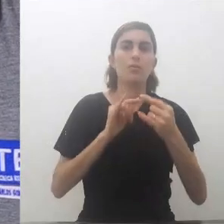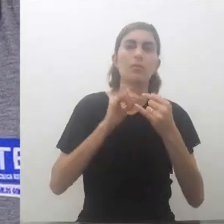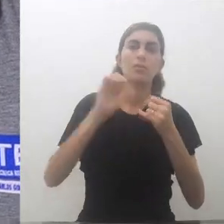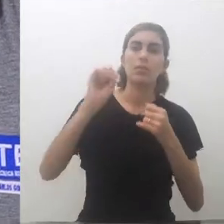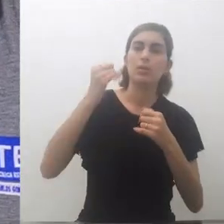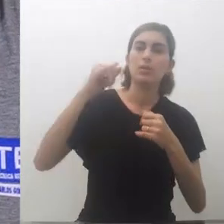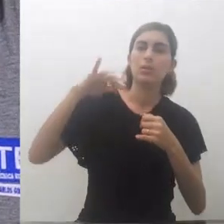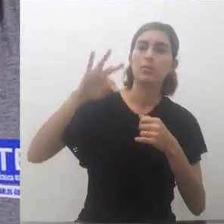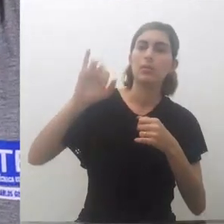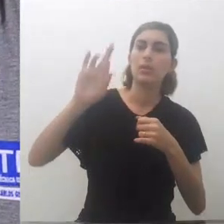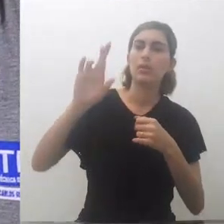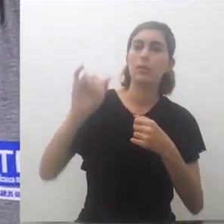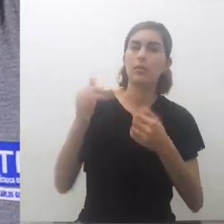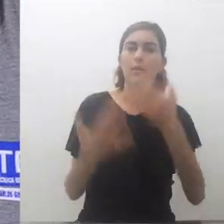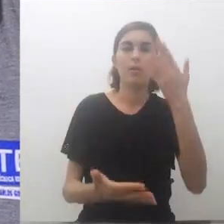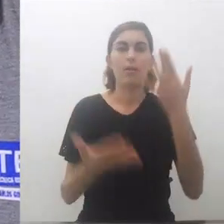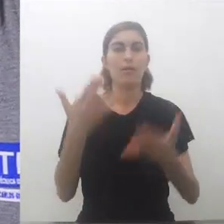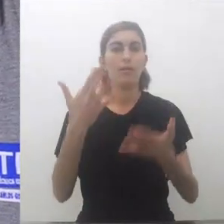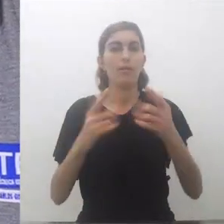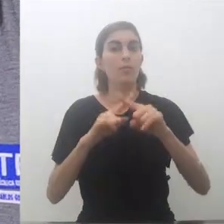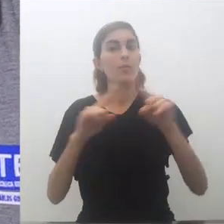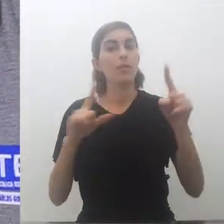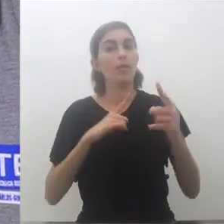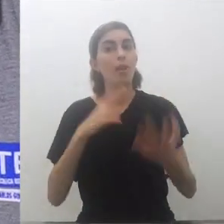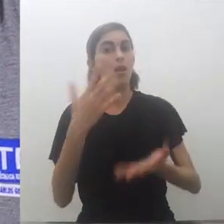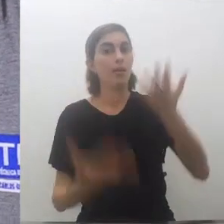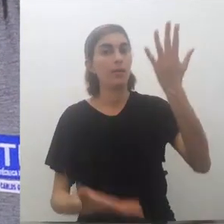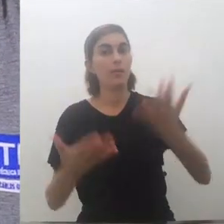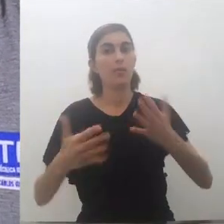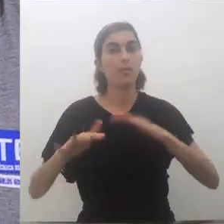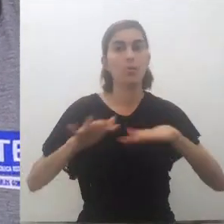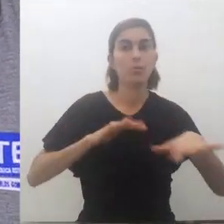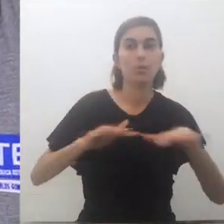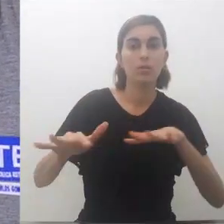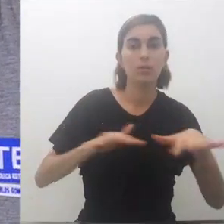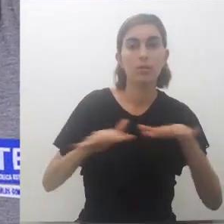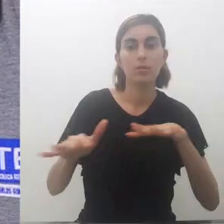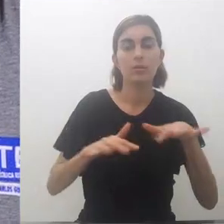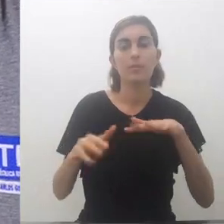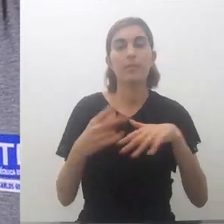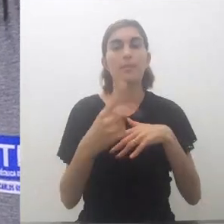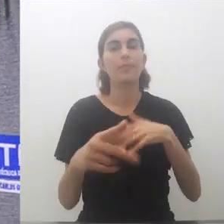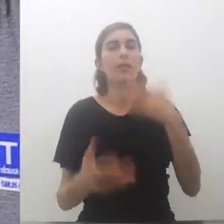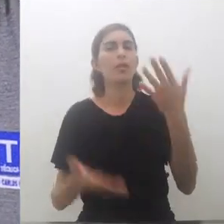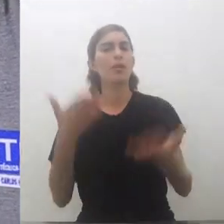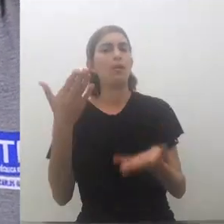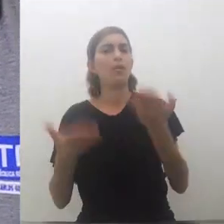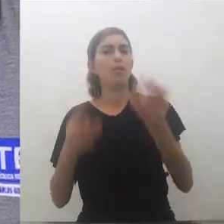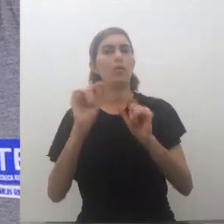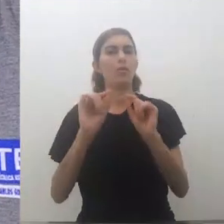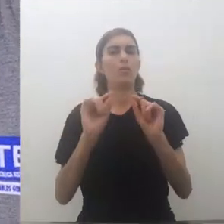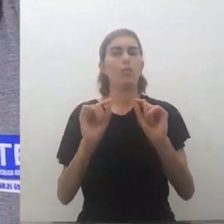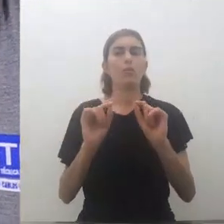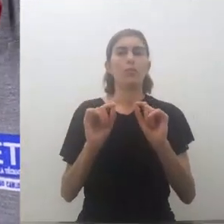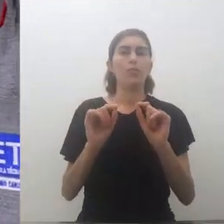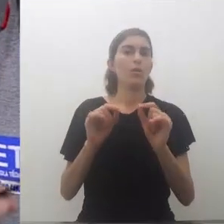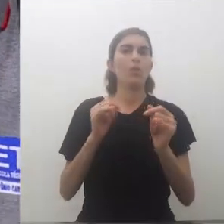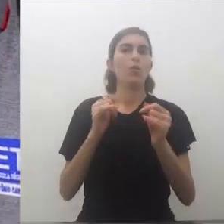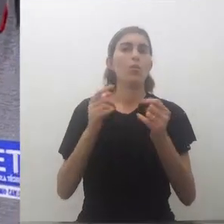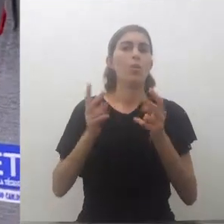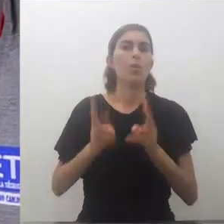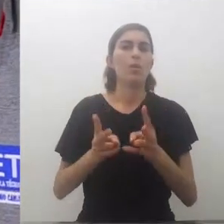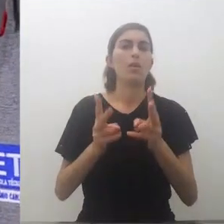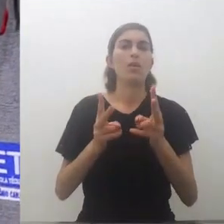equilíbrio, mas existe o equilíbrio dinâmico. É aquele equilíbrio que não é simétrico, as coisas não